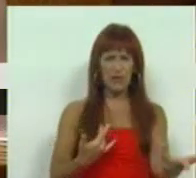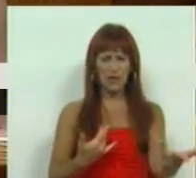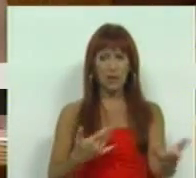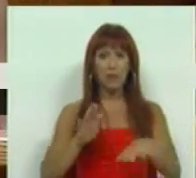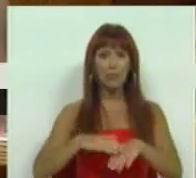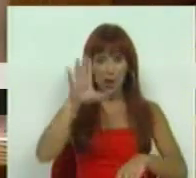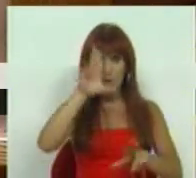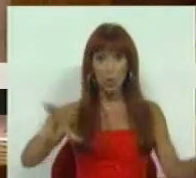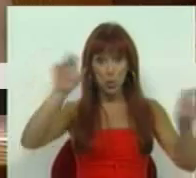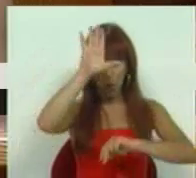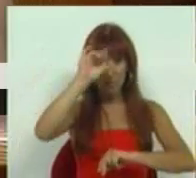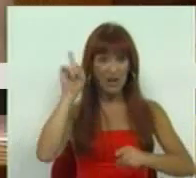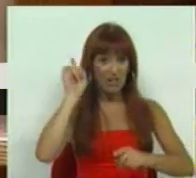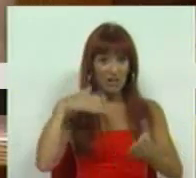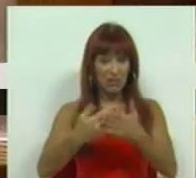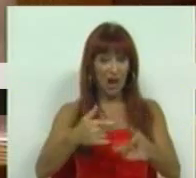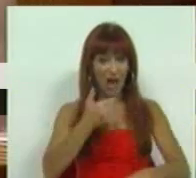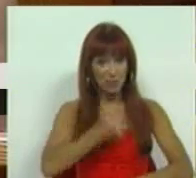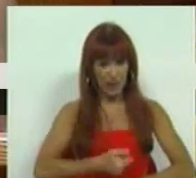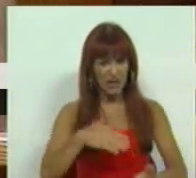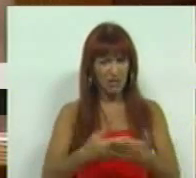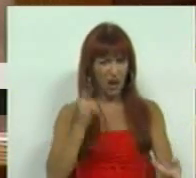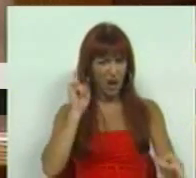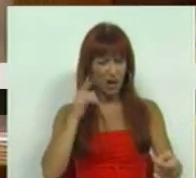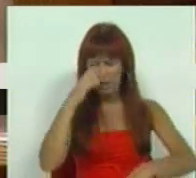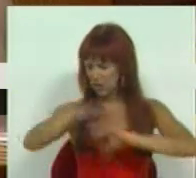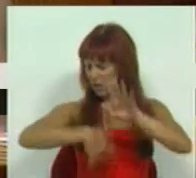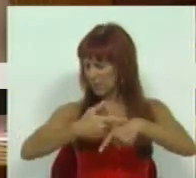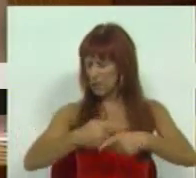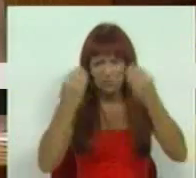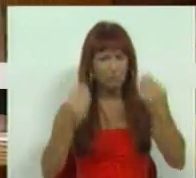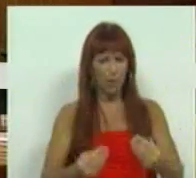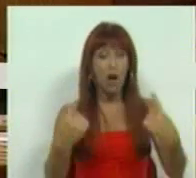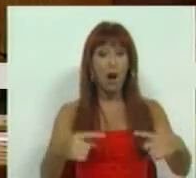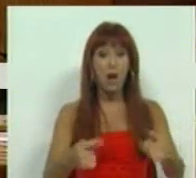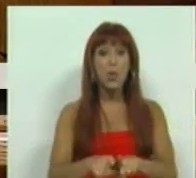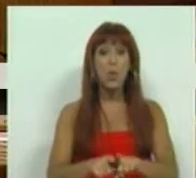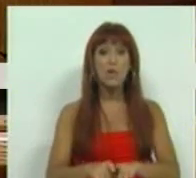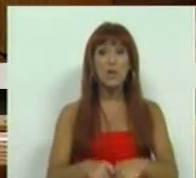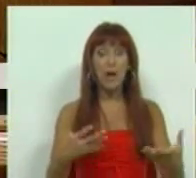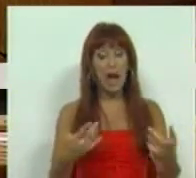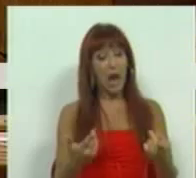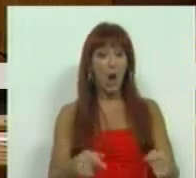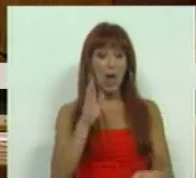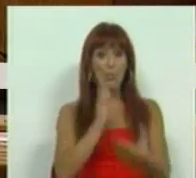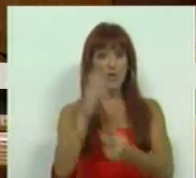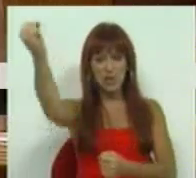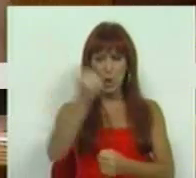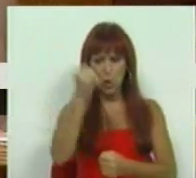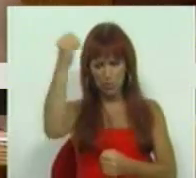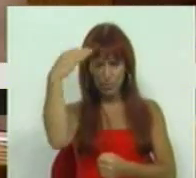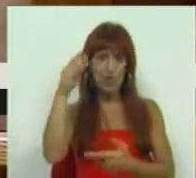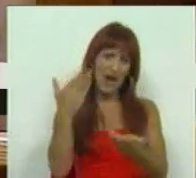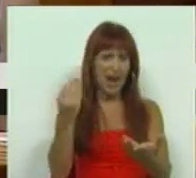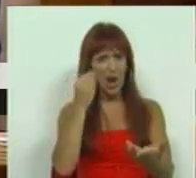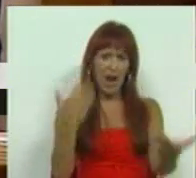assim que o novo Ministério valoriza o mérito e a experiência. Trapalhada e injustiça é o saldo atual do processo de colocação de